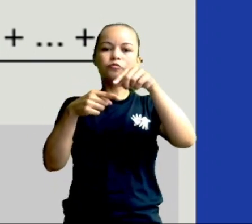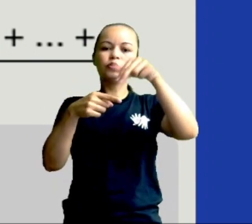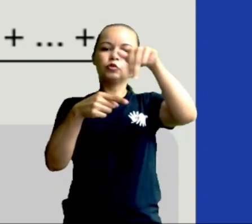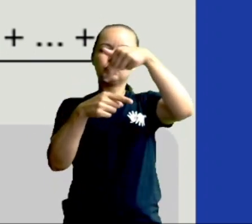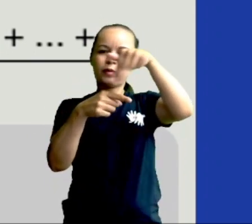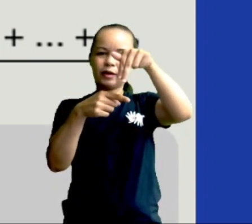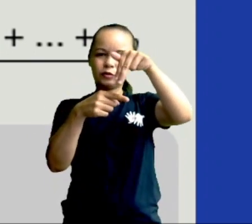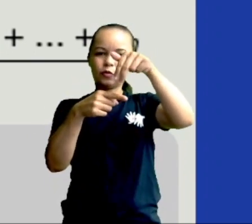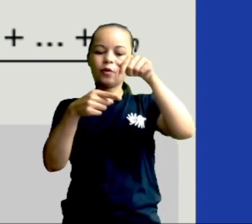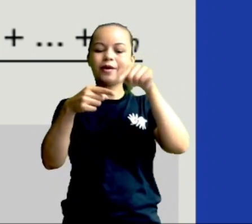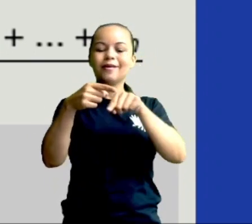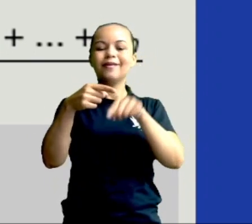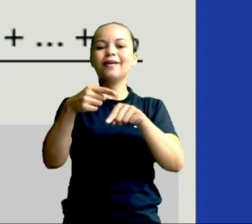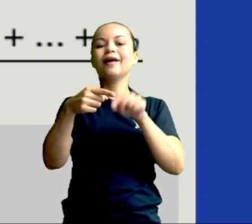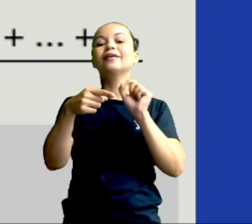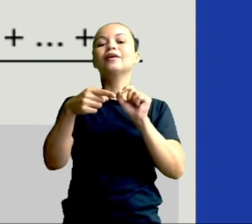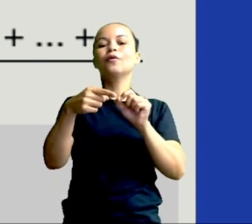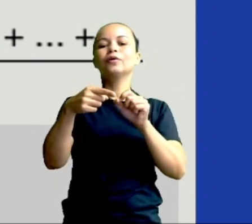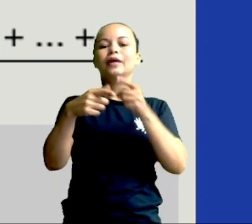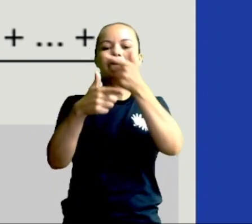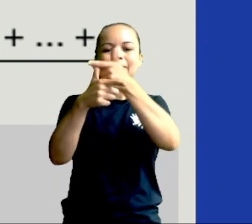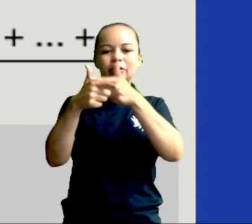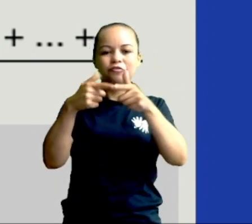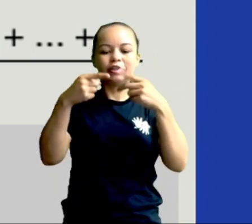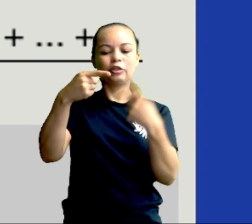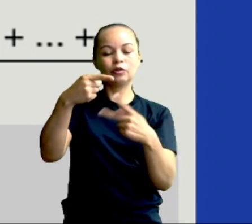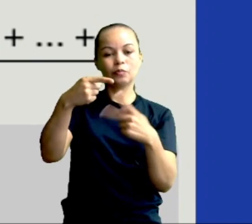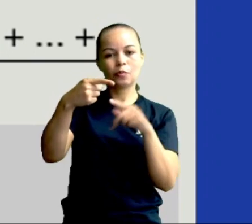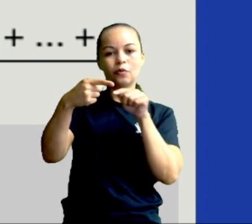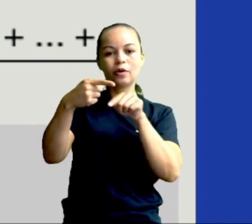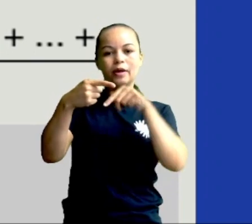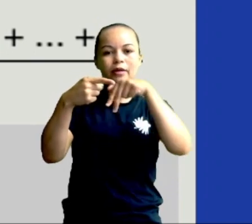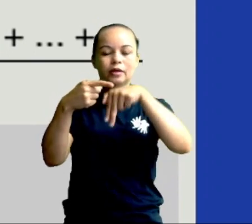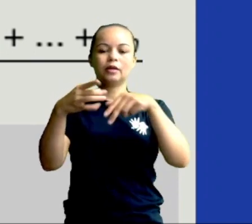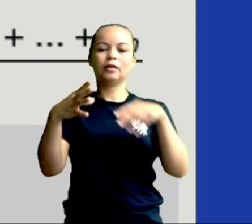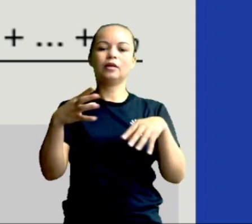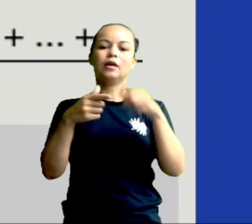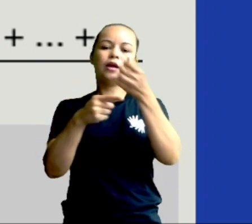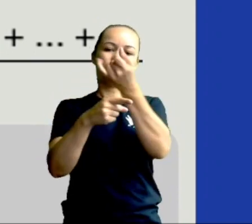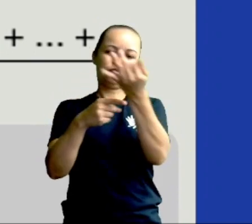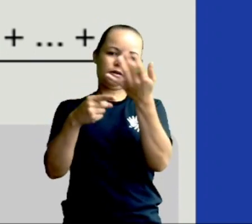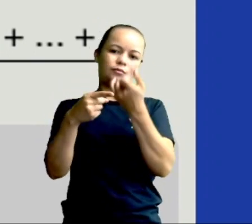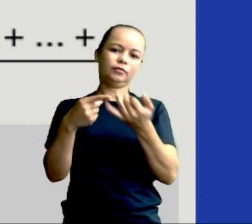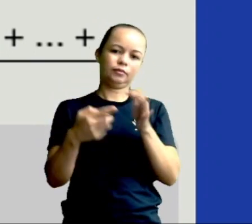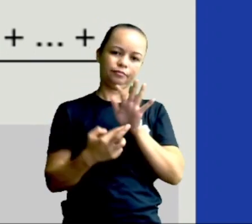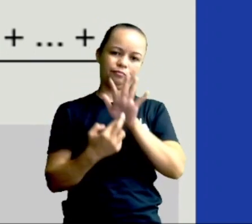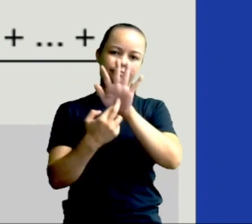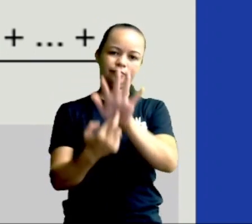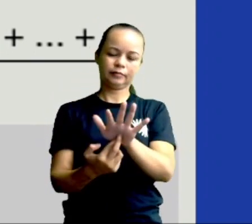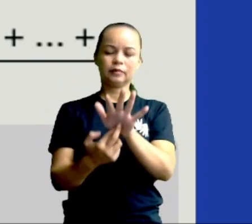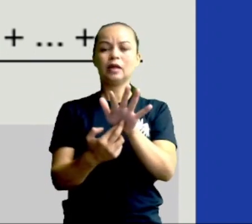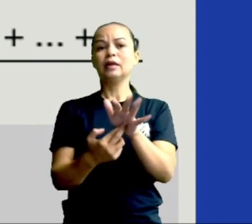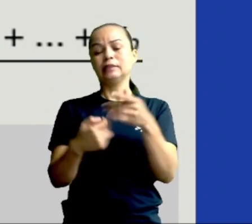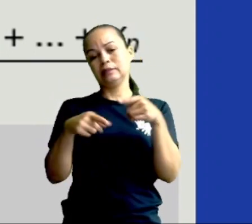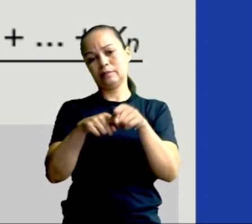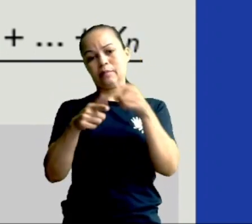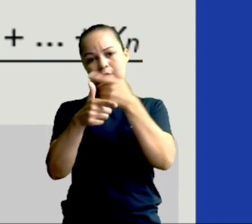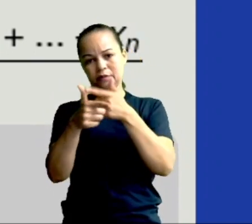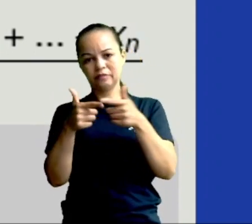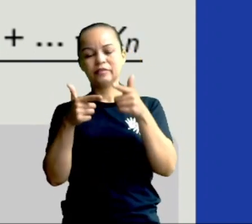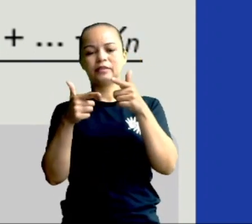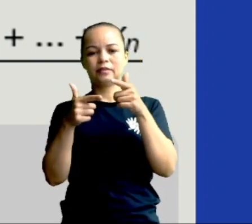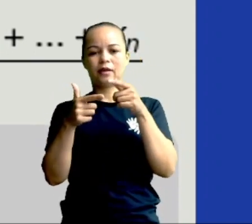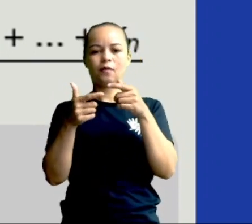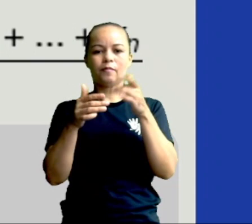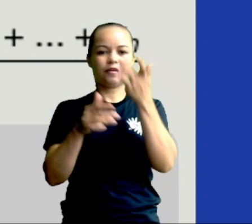numerador e divido por n. Então, eu represento como uma fração, tá? Porque a fração é uma divisão também, para